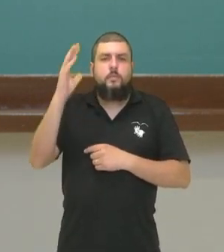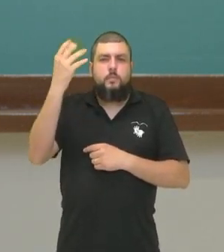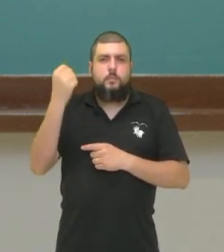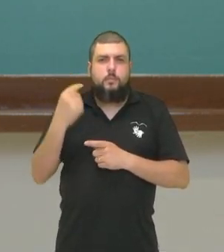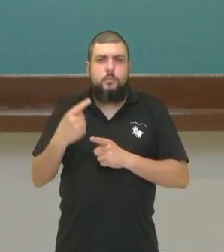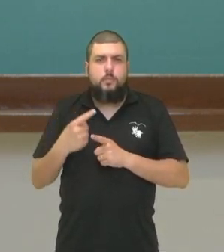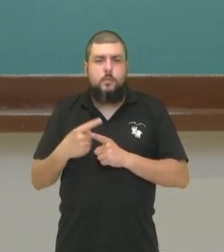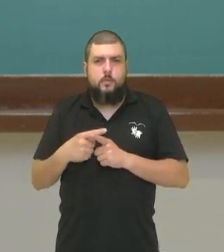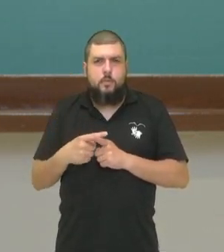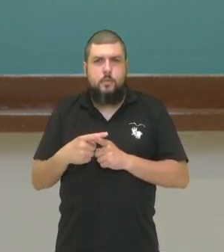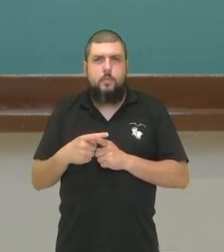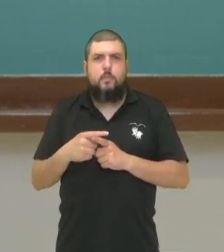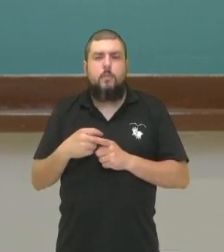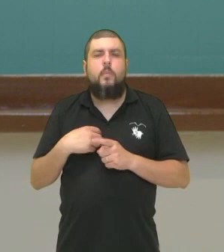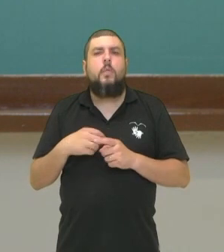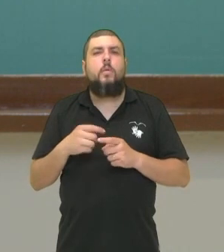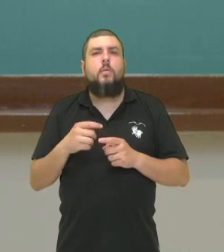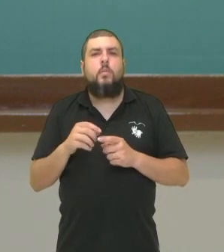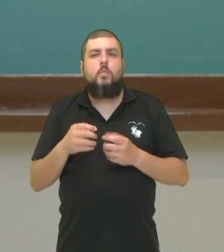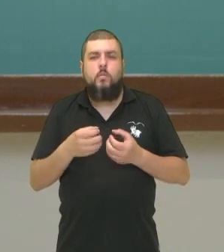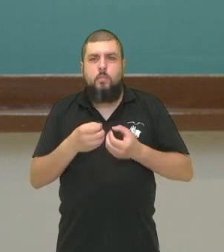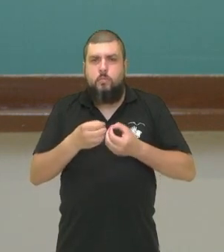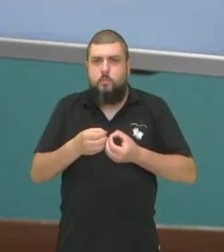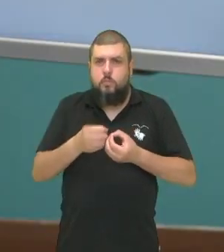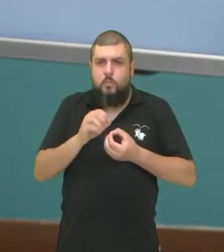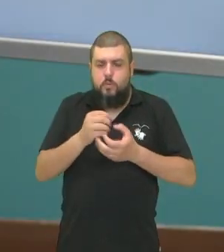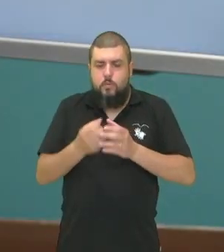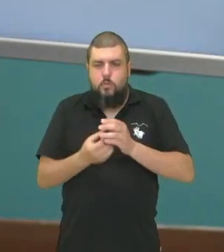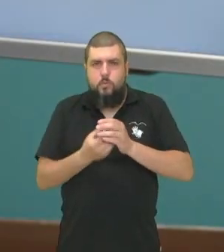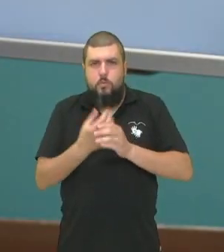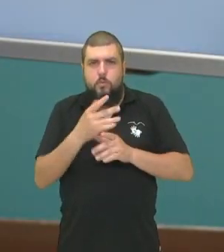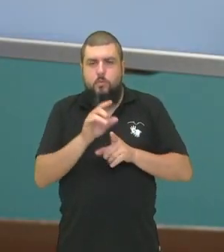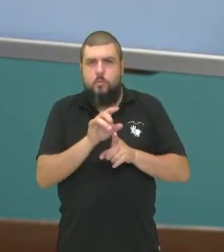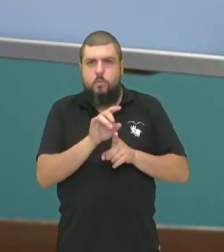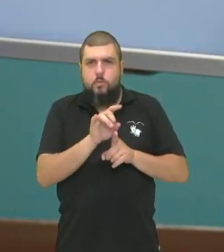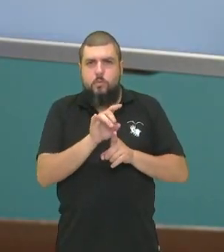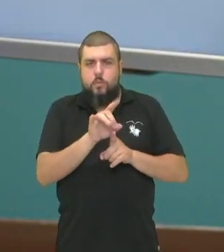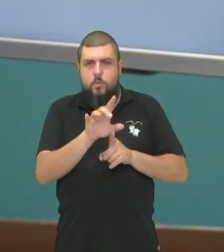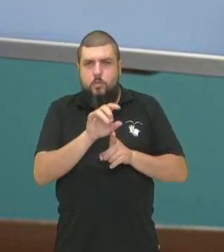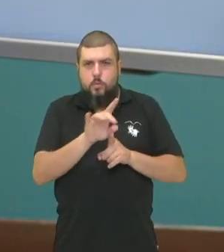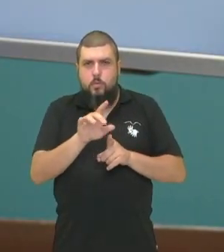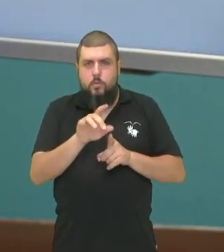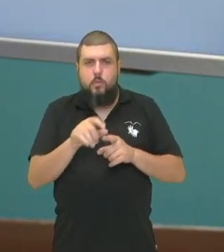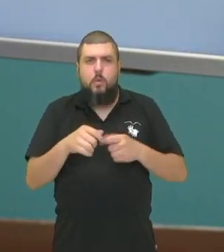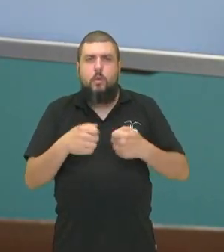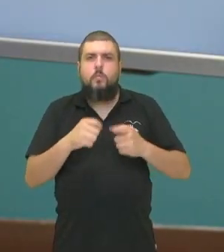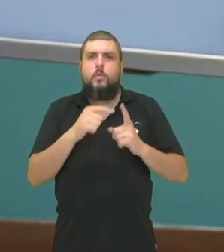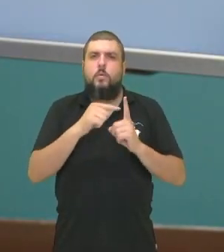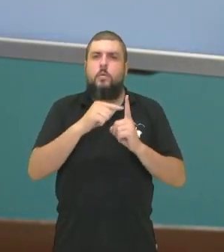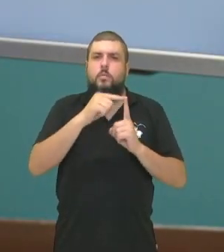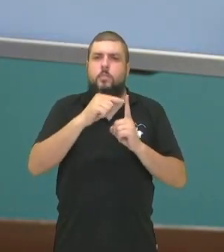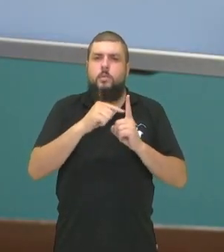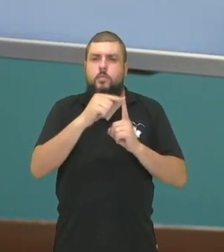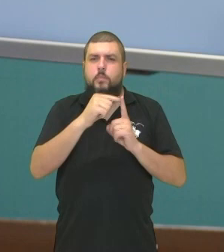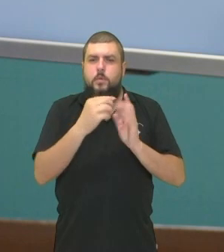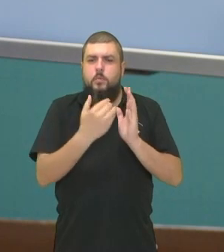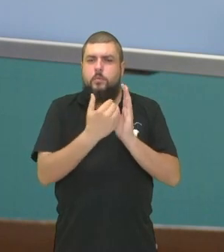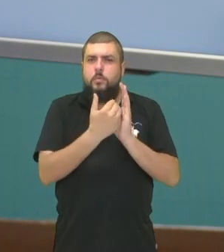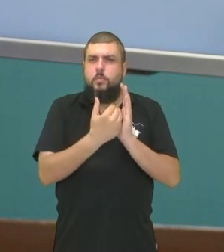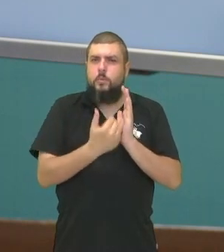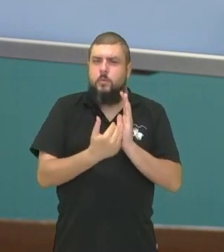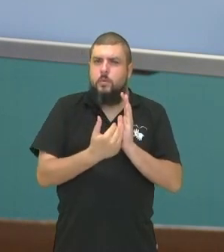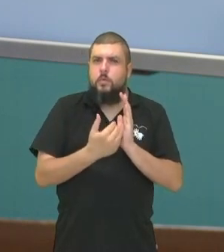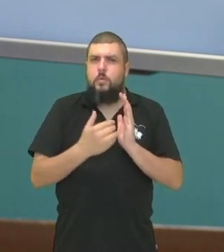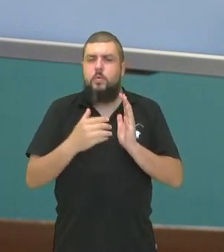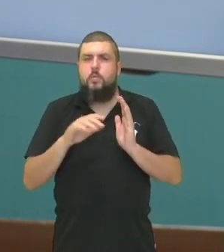os testículos, para eles produzirem os espermatozoides, eles têm que estar a uma temperatura de 2 a 3 graus abaixo da temperatura